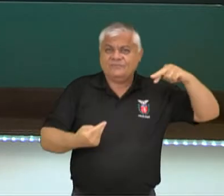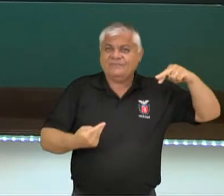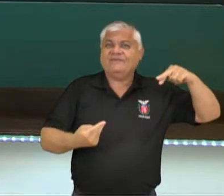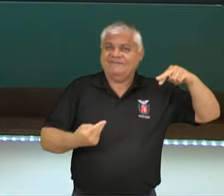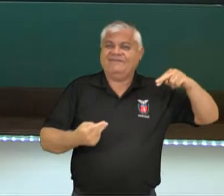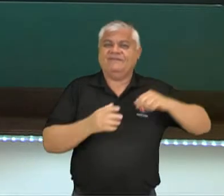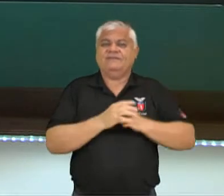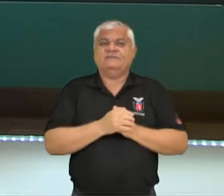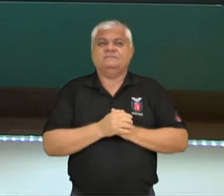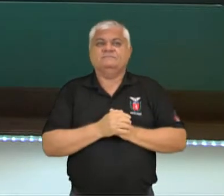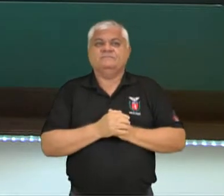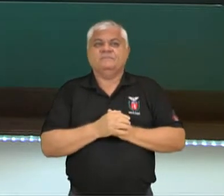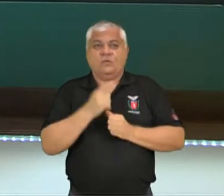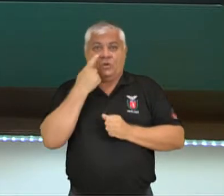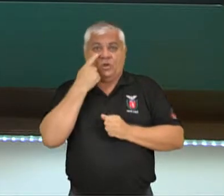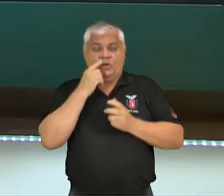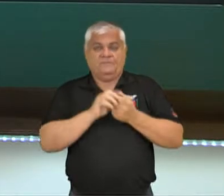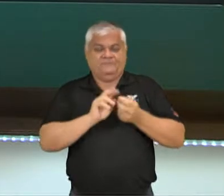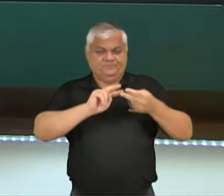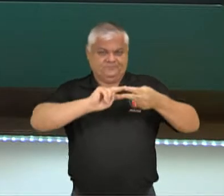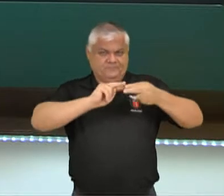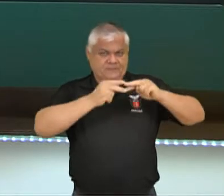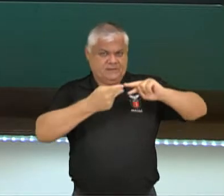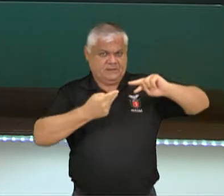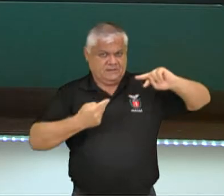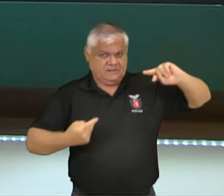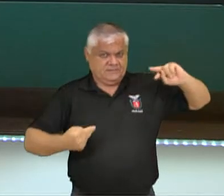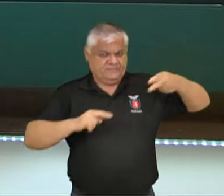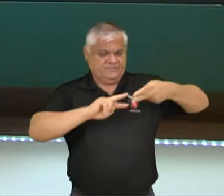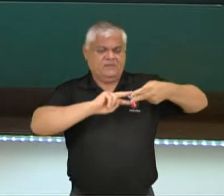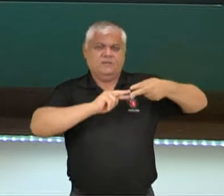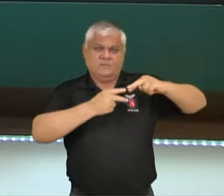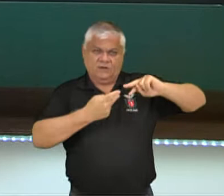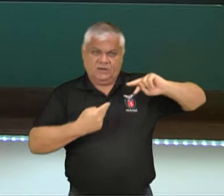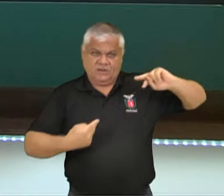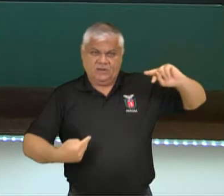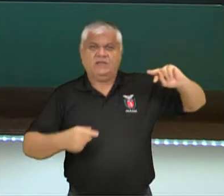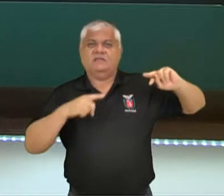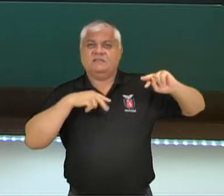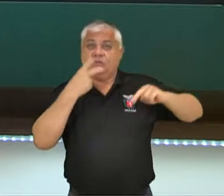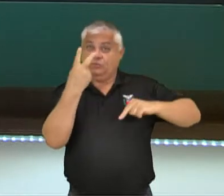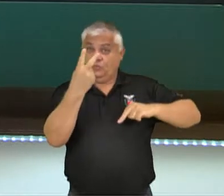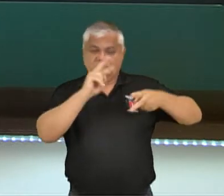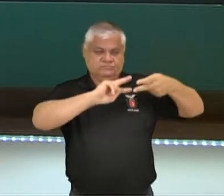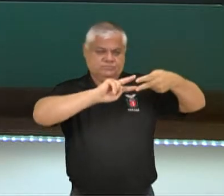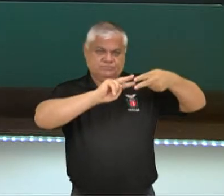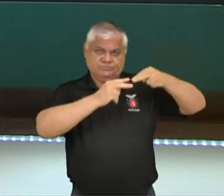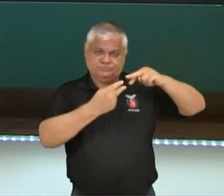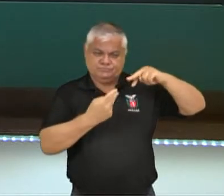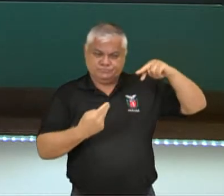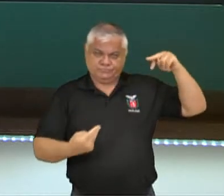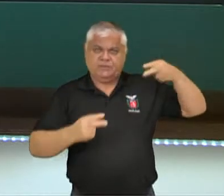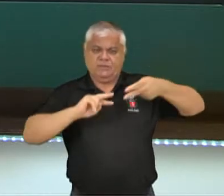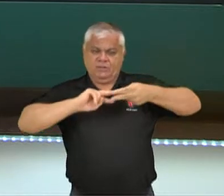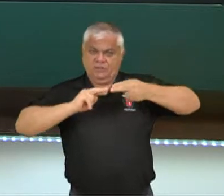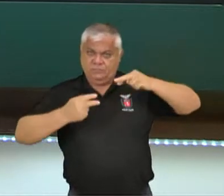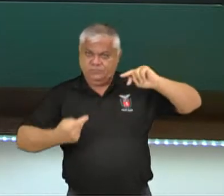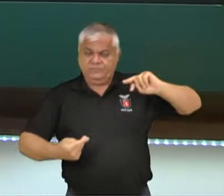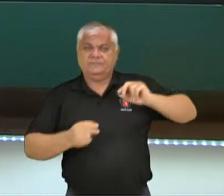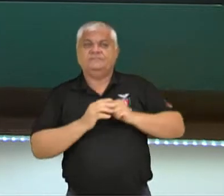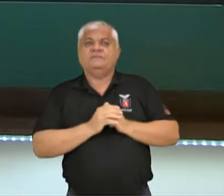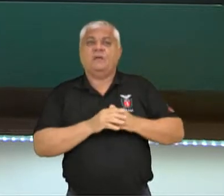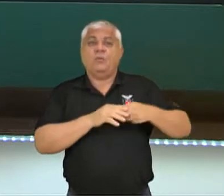Então veja aqui, a gente já sabe da estrutura do DNA que ele é dupla fita. E no evento de